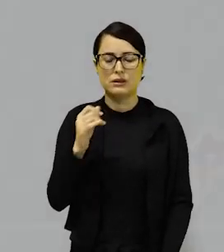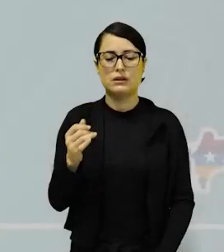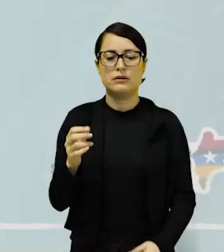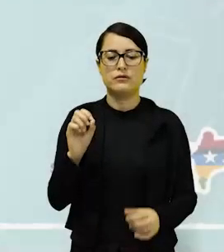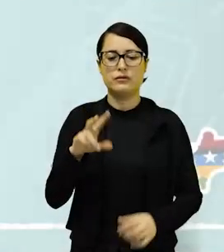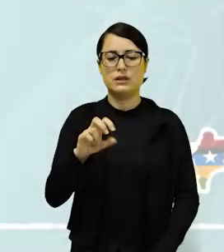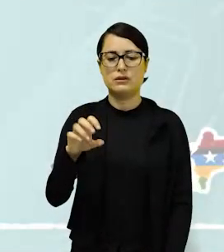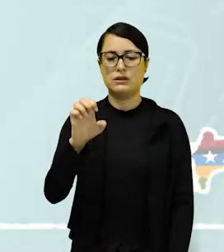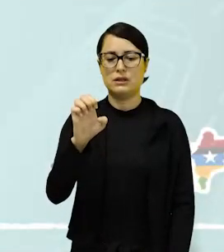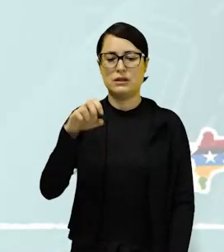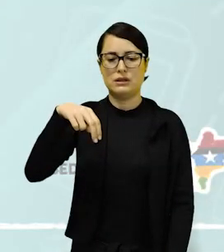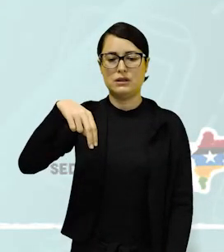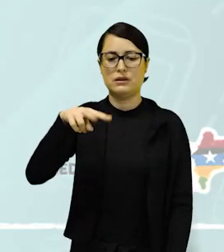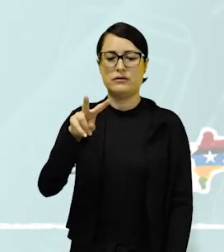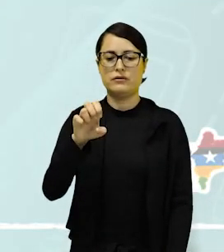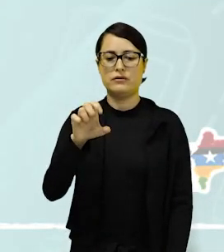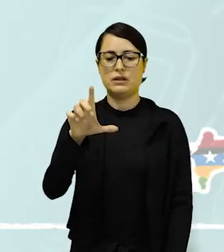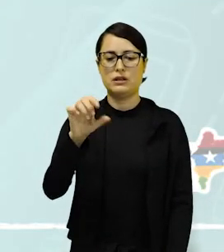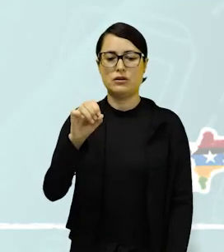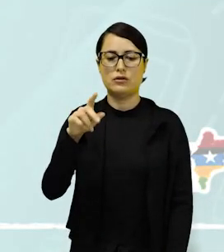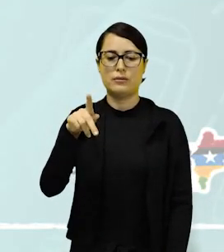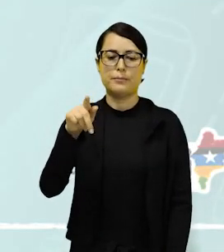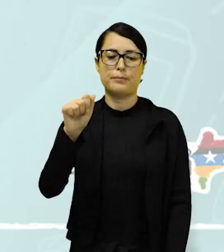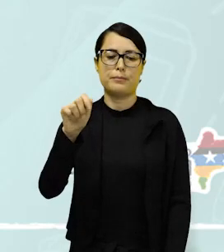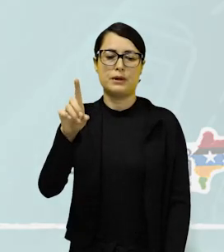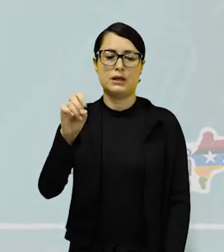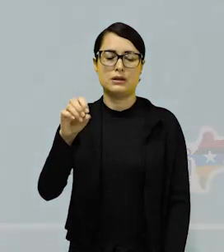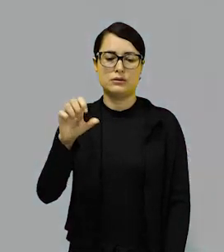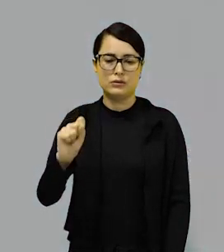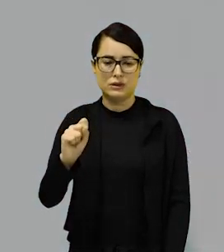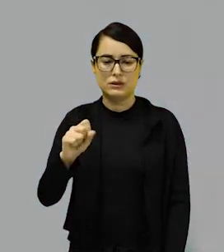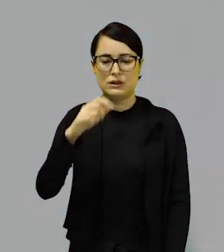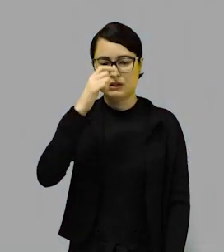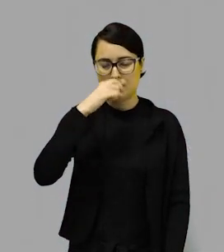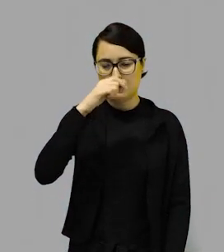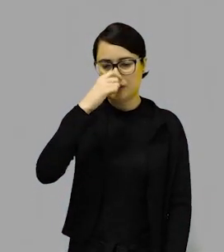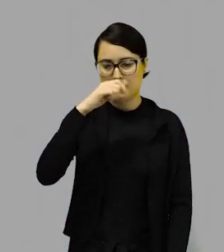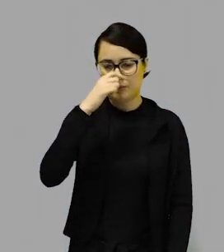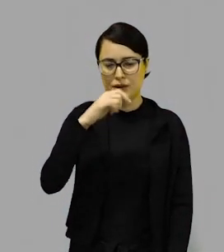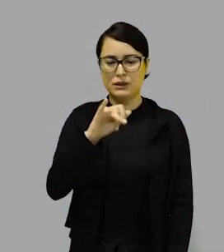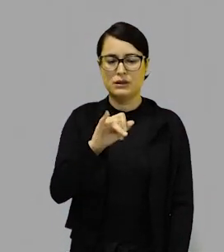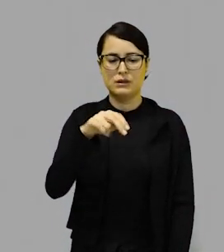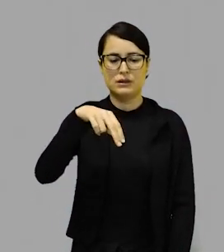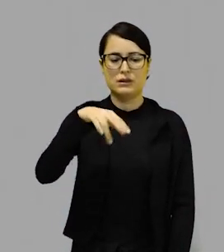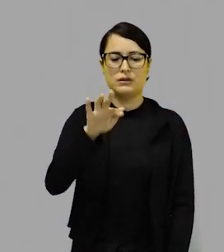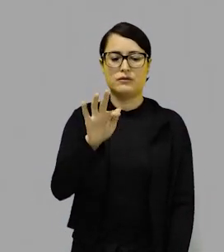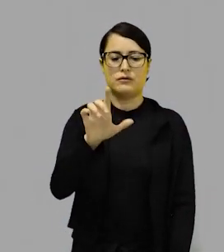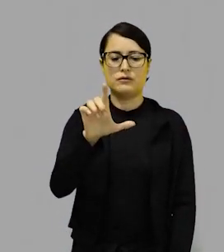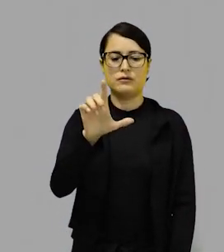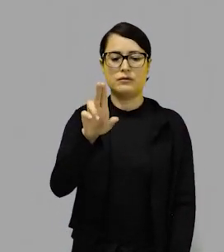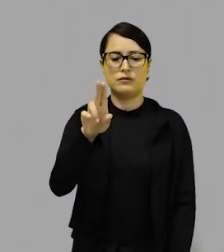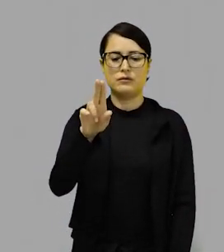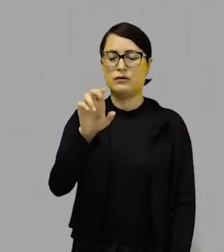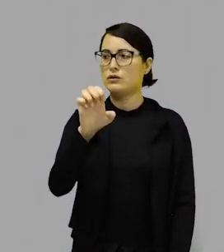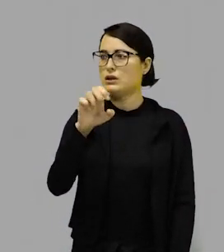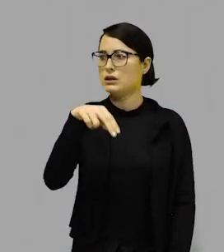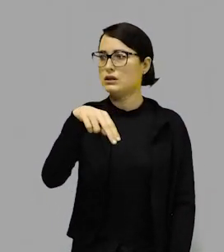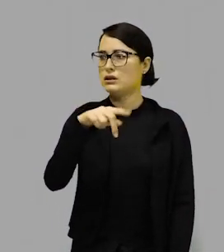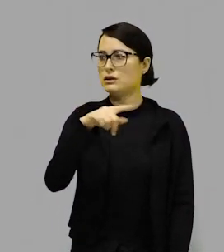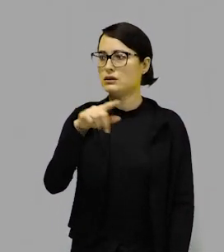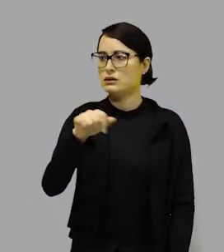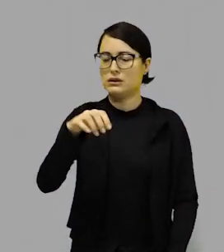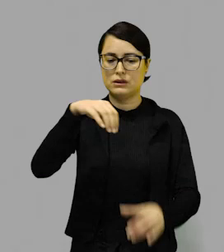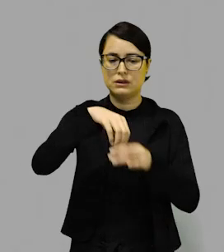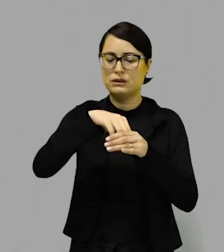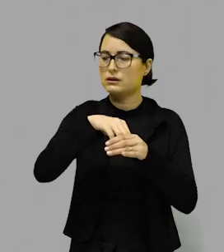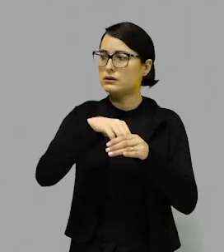envelopados. Aí temos aqui o vírus da influenza, é um vírus da gripe. O envelope viral está nessa parte externa aqui. Lá no interior,